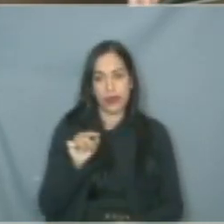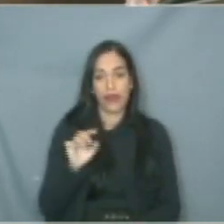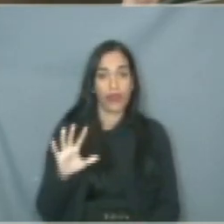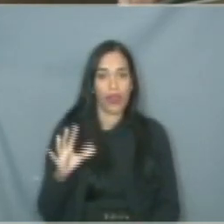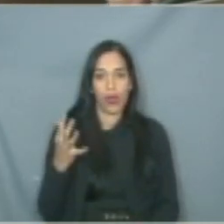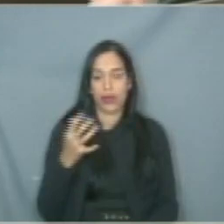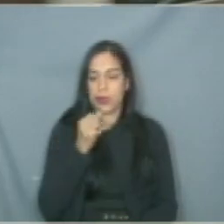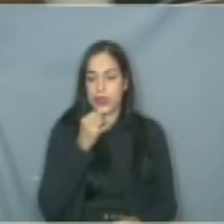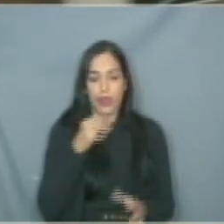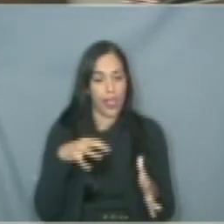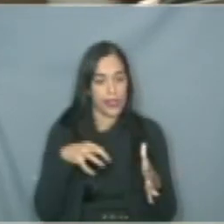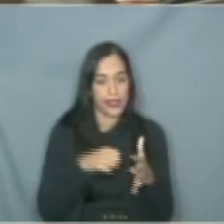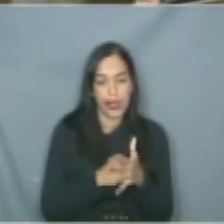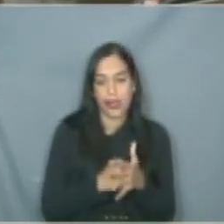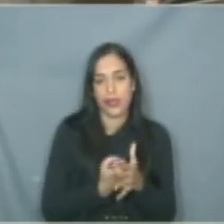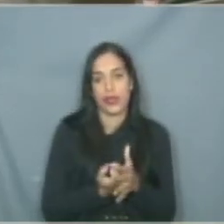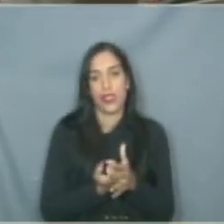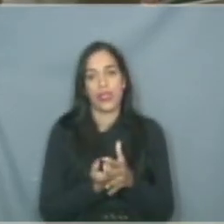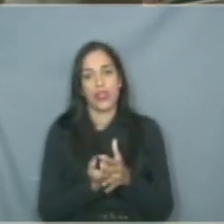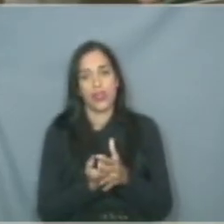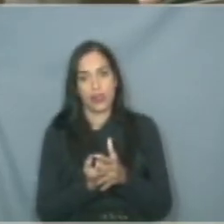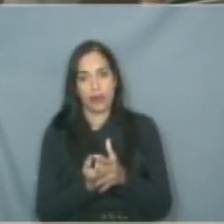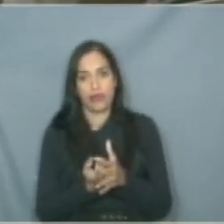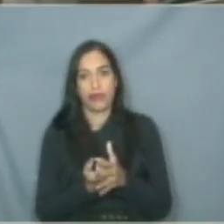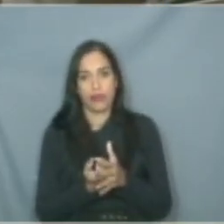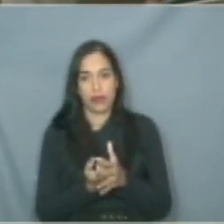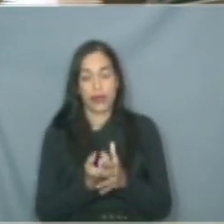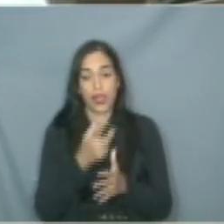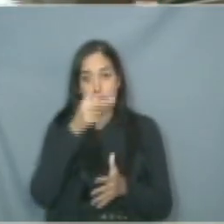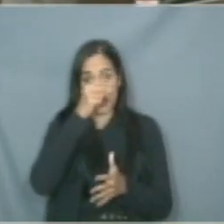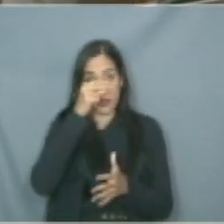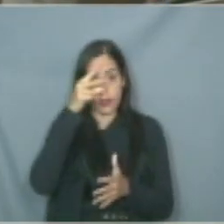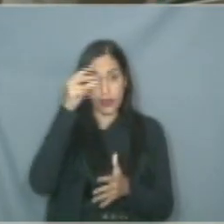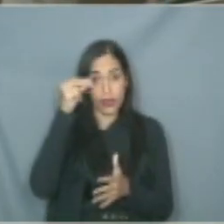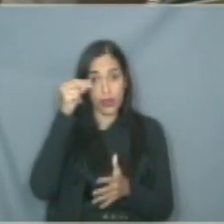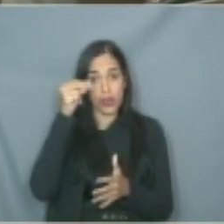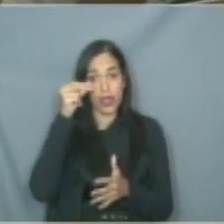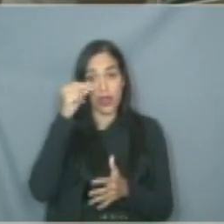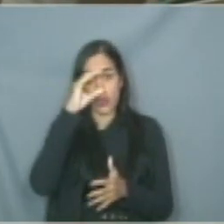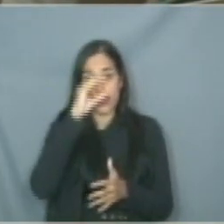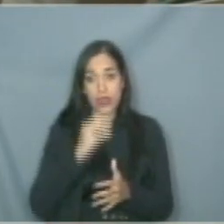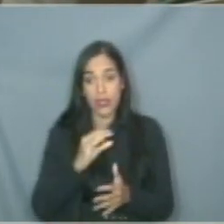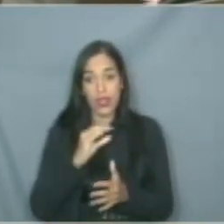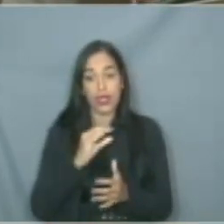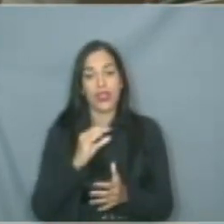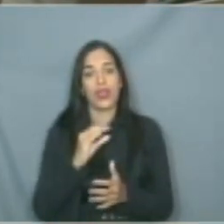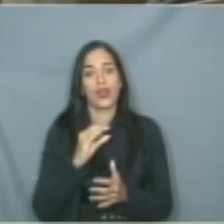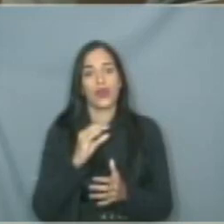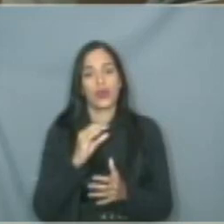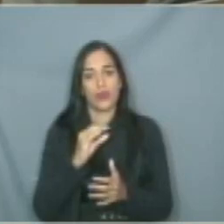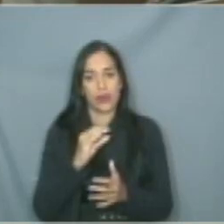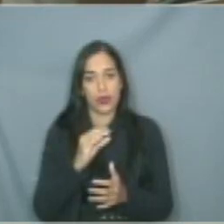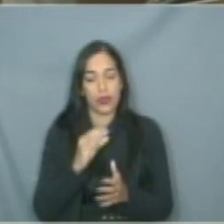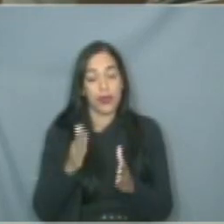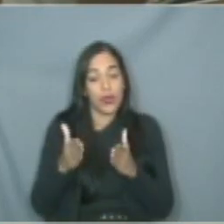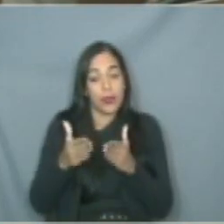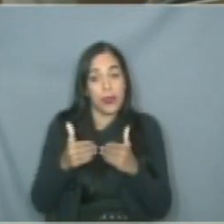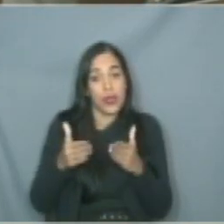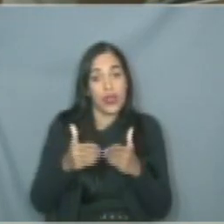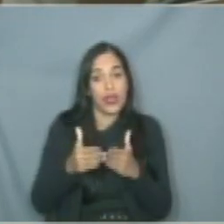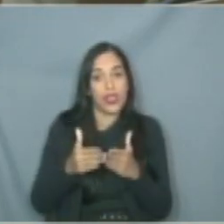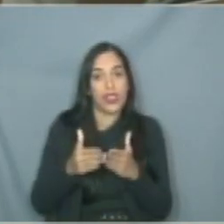algum acidente cuja culpa é motivada pela prefeitura, o cidadão pode fazer o